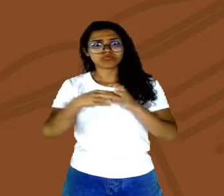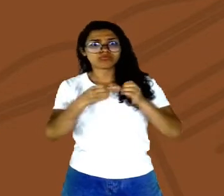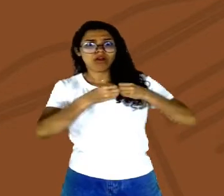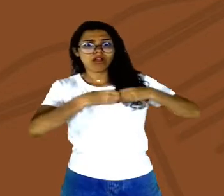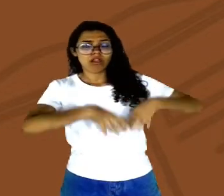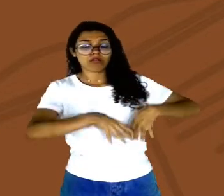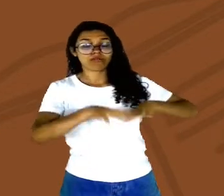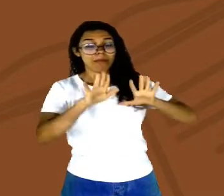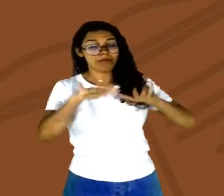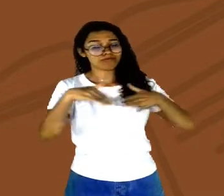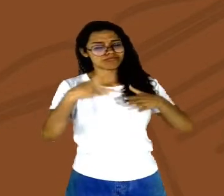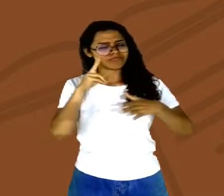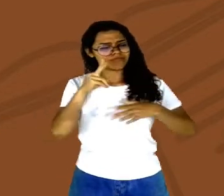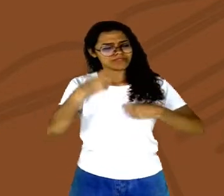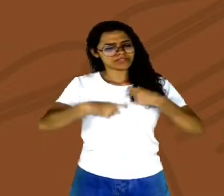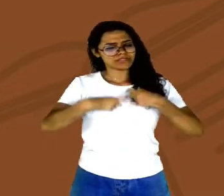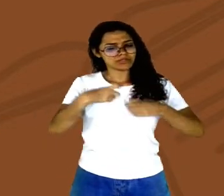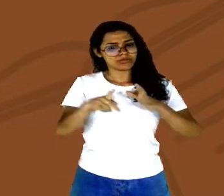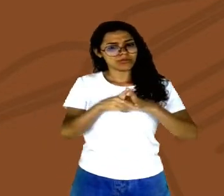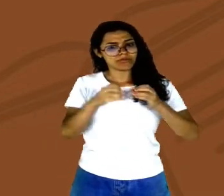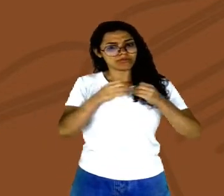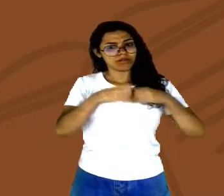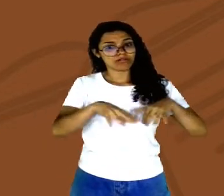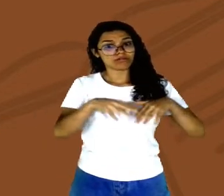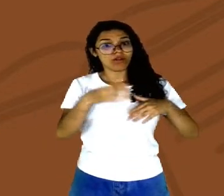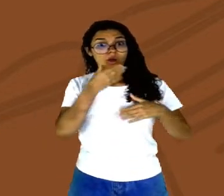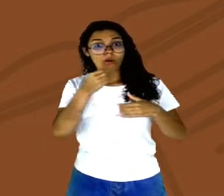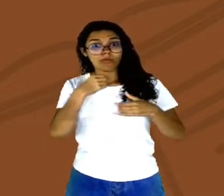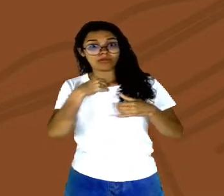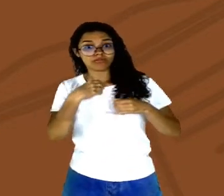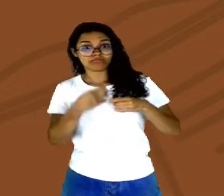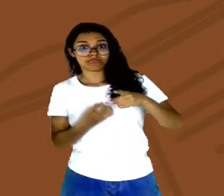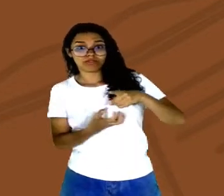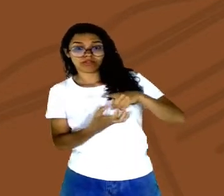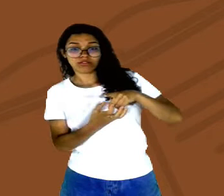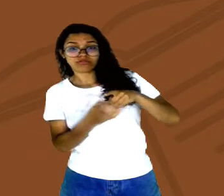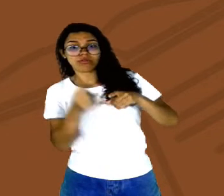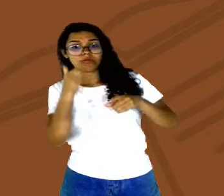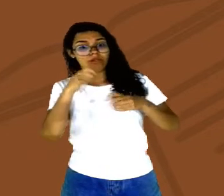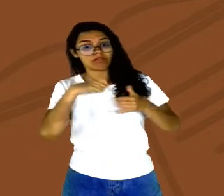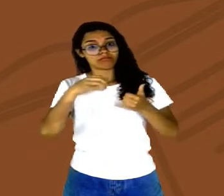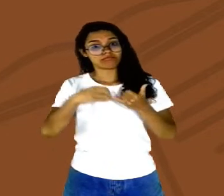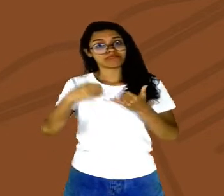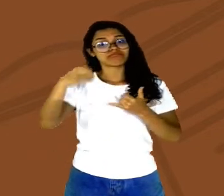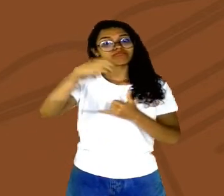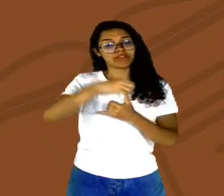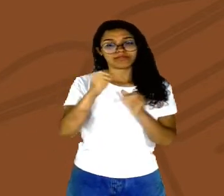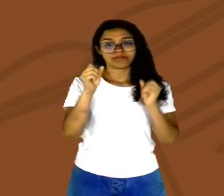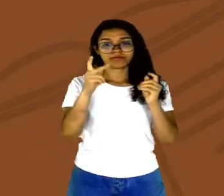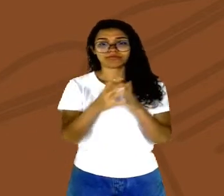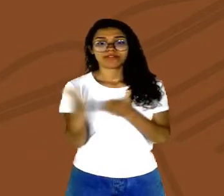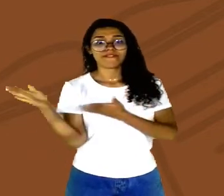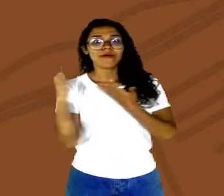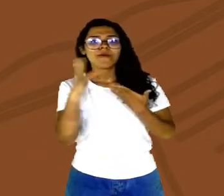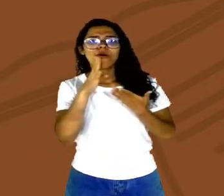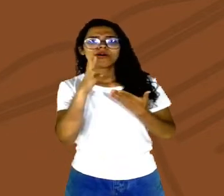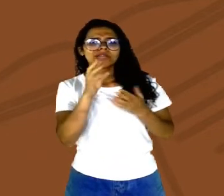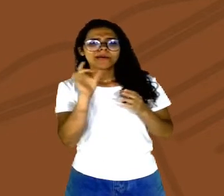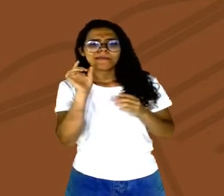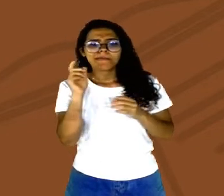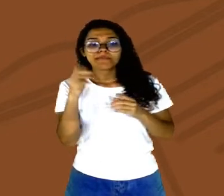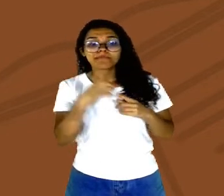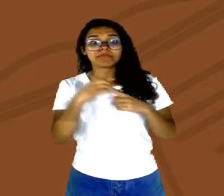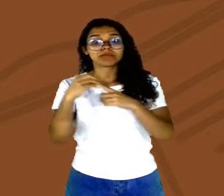glândulas sexuais, o homem tem aí o testículo e a mulher tem o ovário. Vamos conhecer quais são as principais funções de cada uma